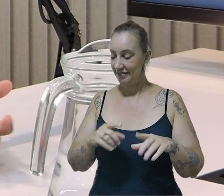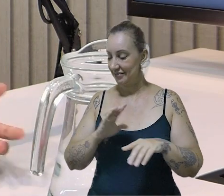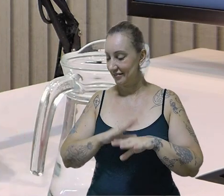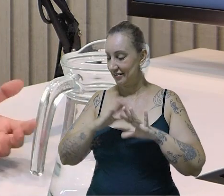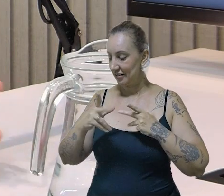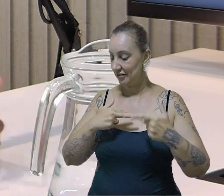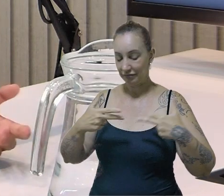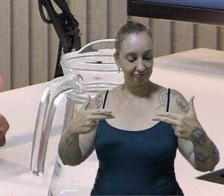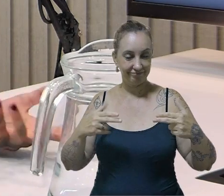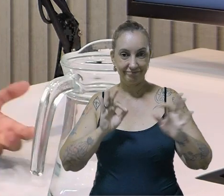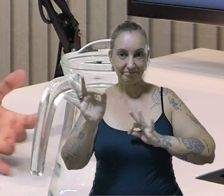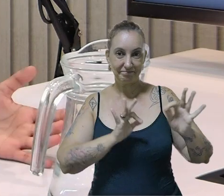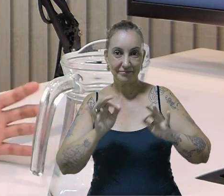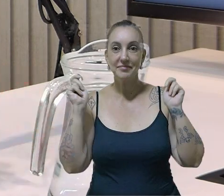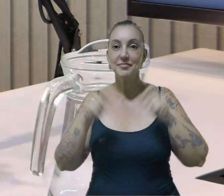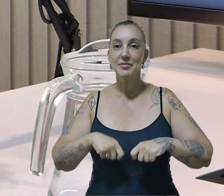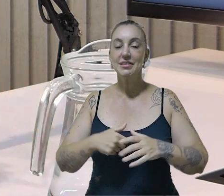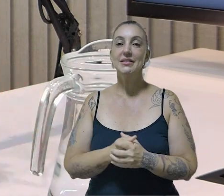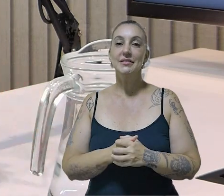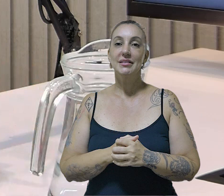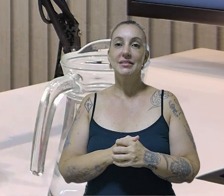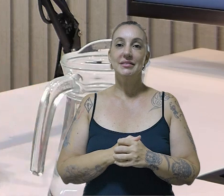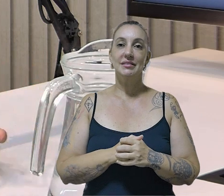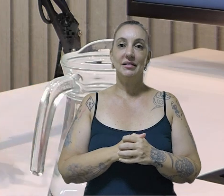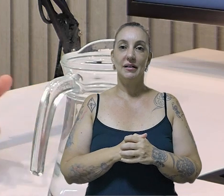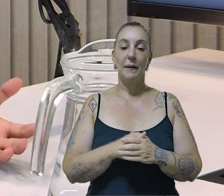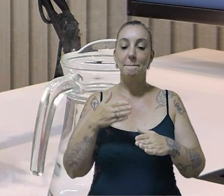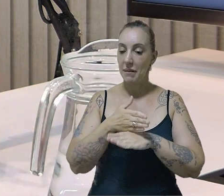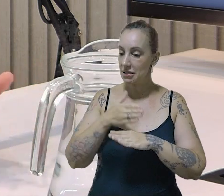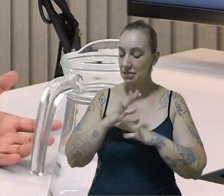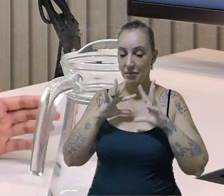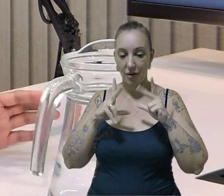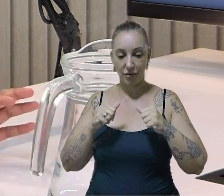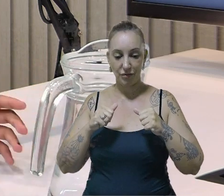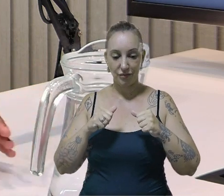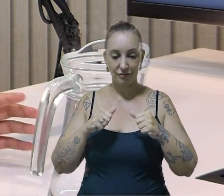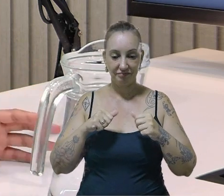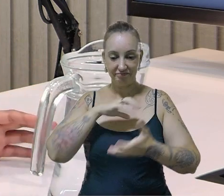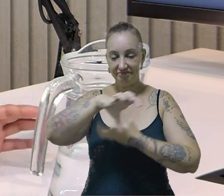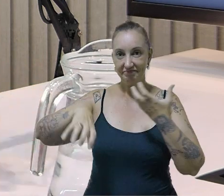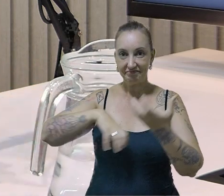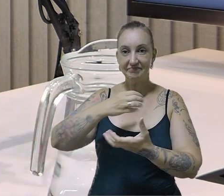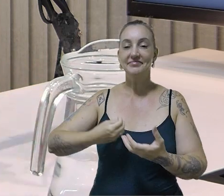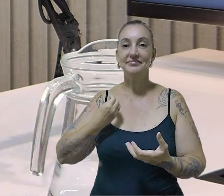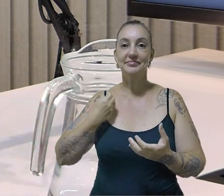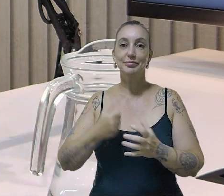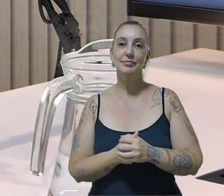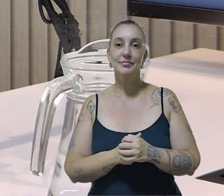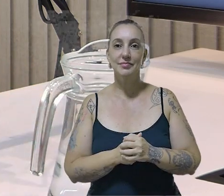faz todas as montagens comigo todas possíveis assim eh participa de todos os meus caos processuais